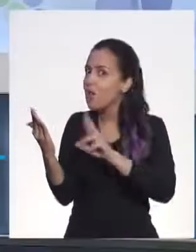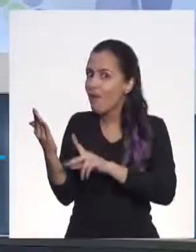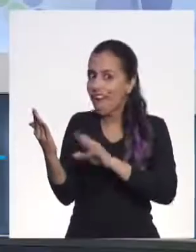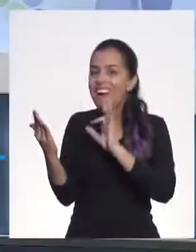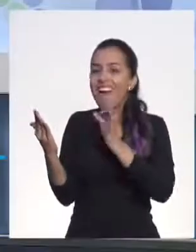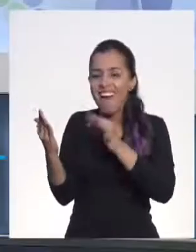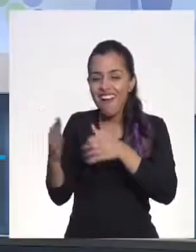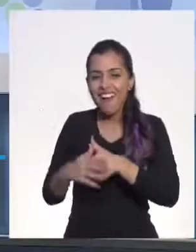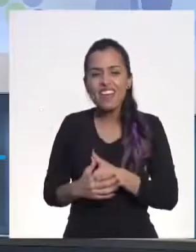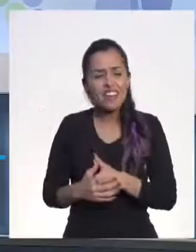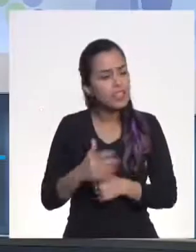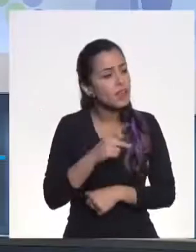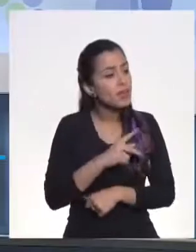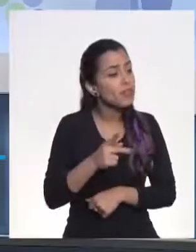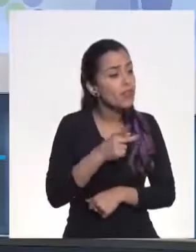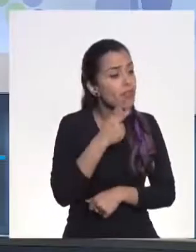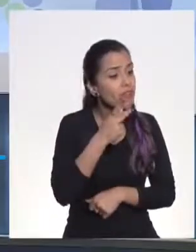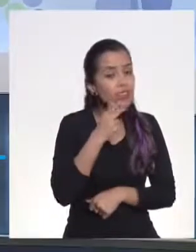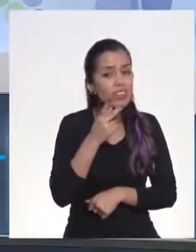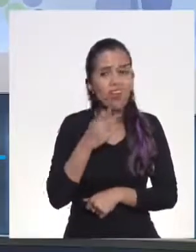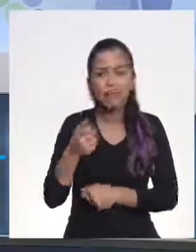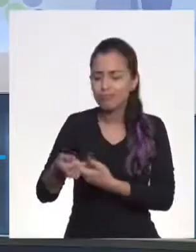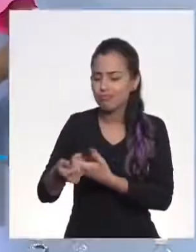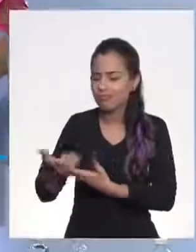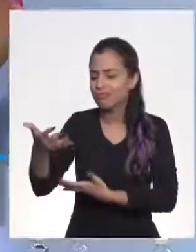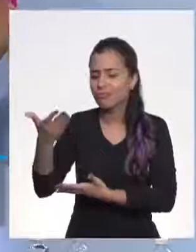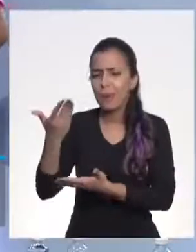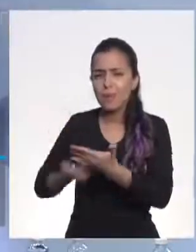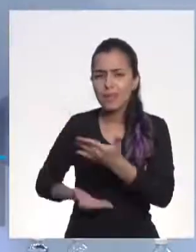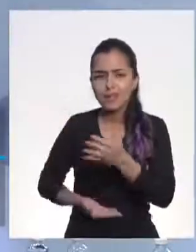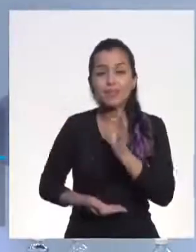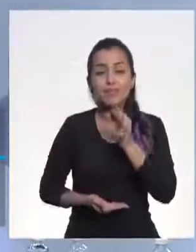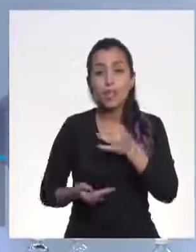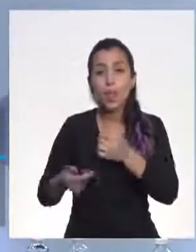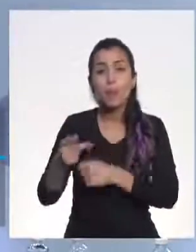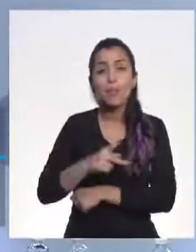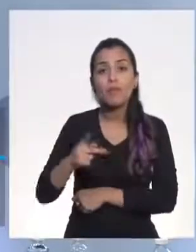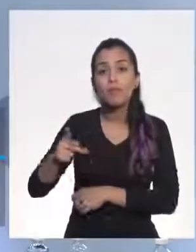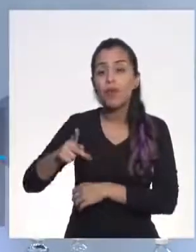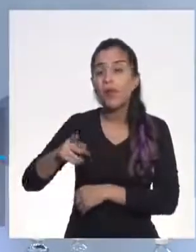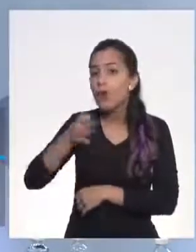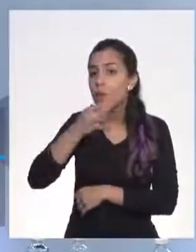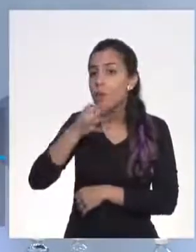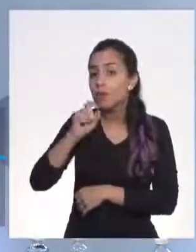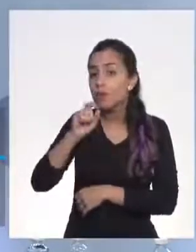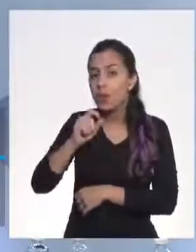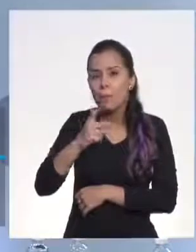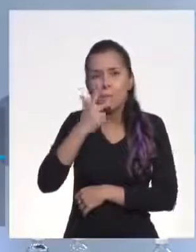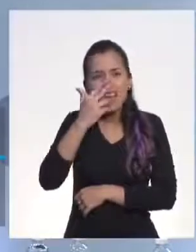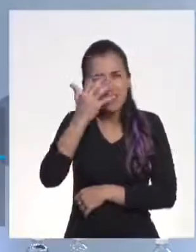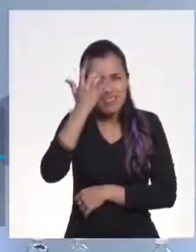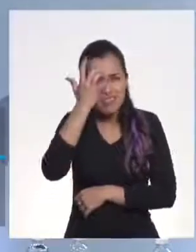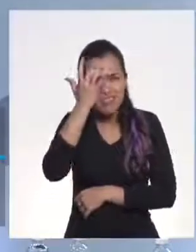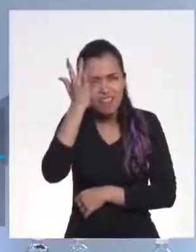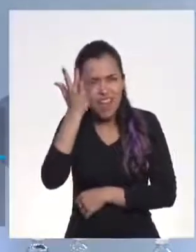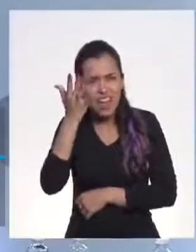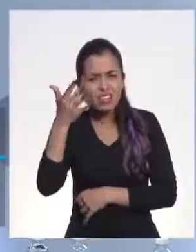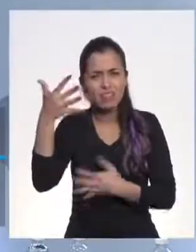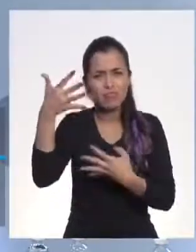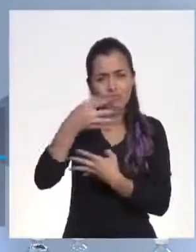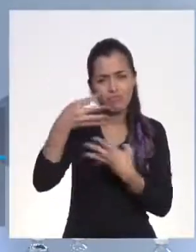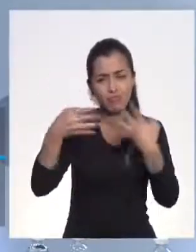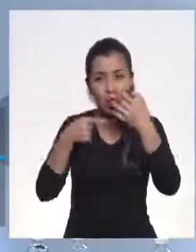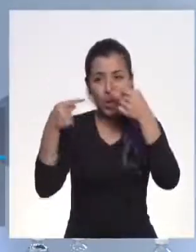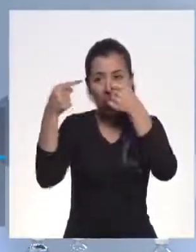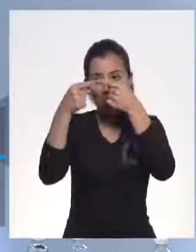vai falar que o professor perguntou isso aqui para ver se eu vou dou parece que faço você jogar Os versinhos os lá e rimando